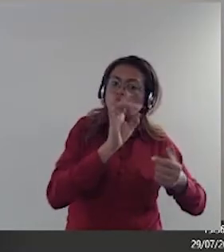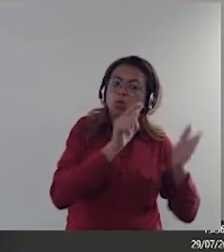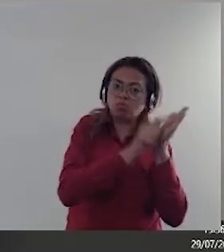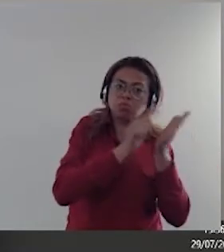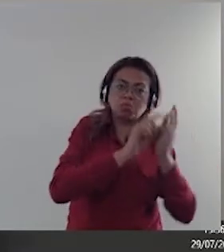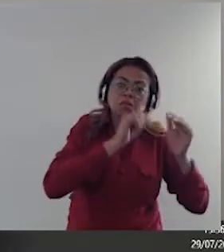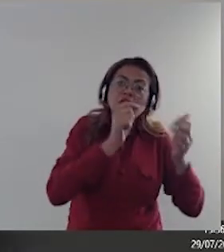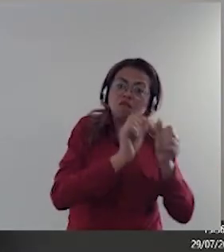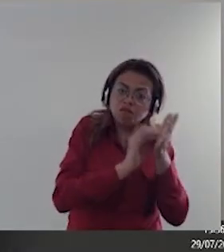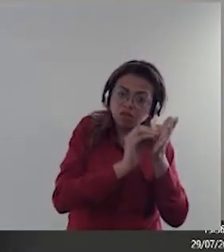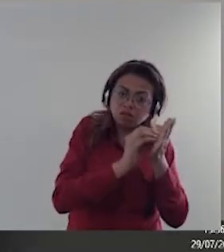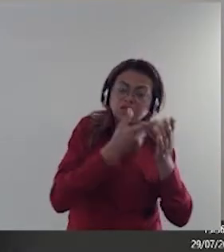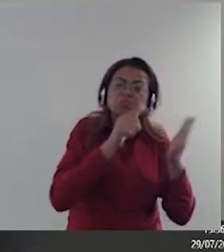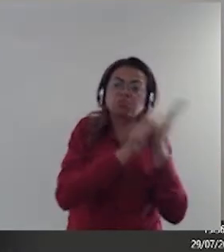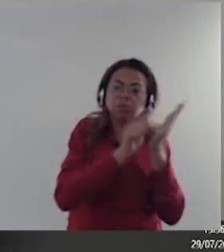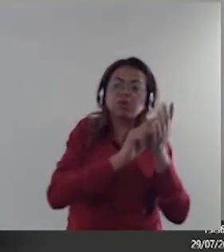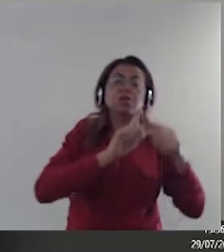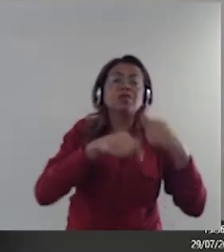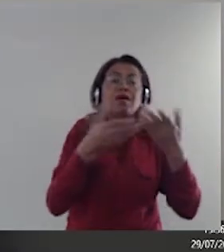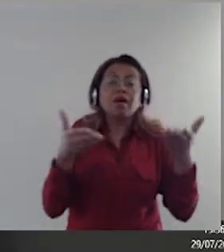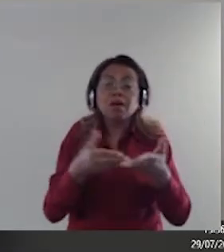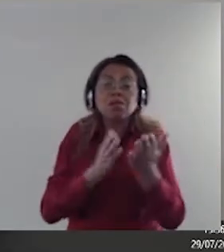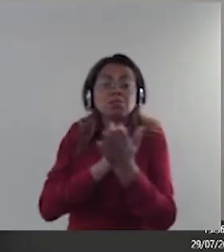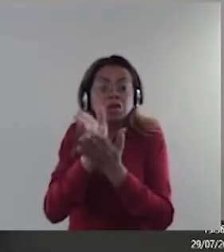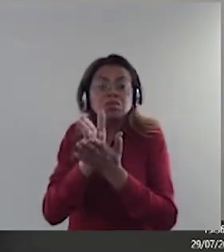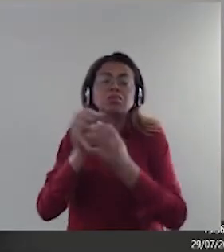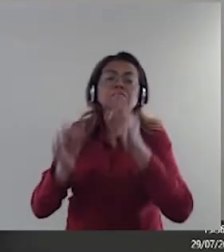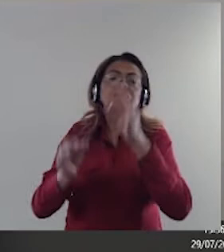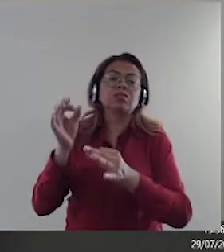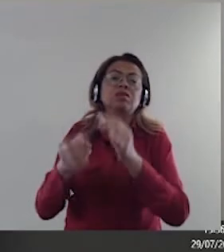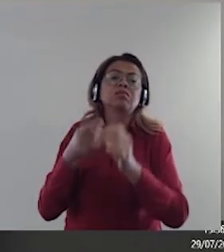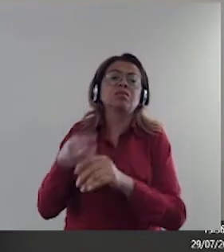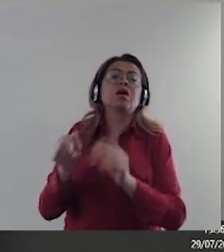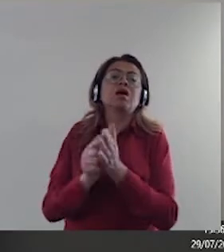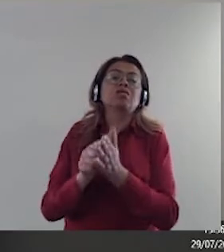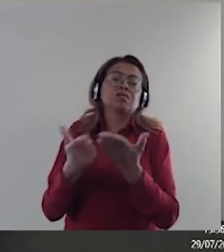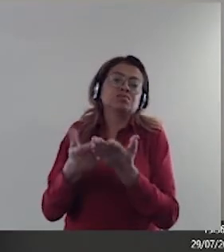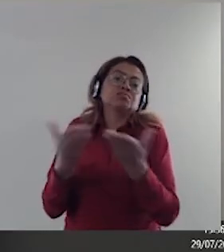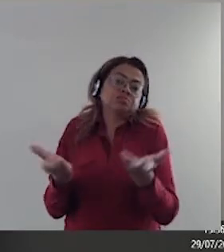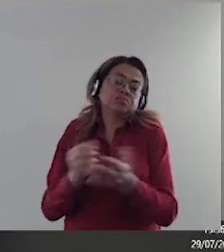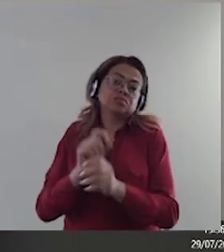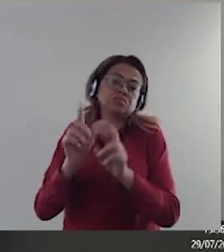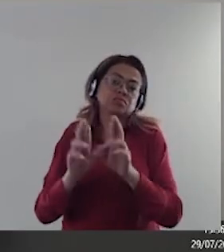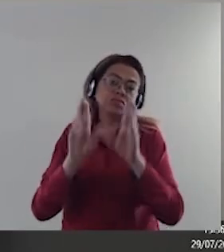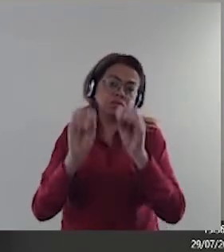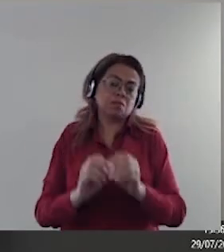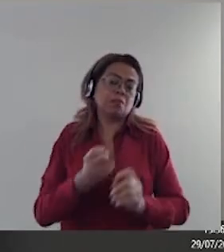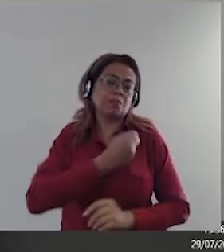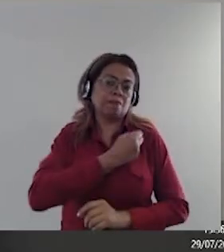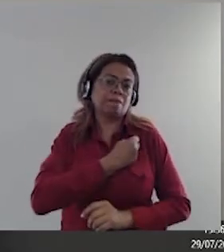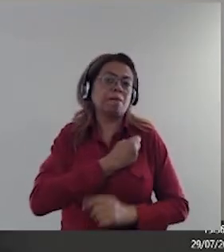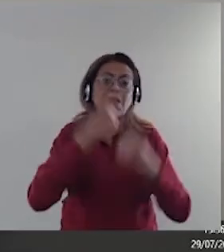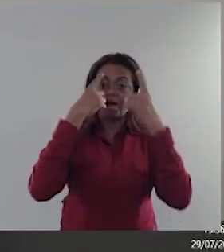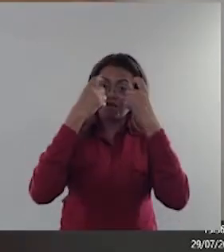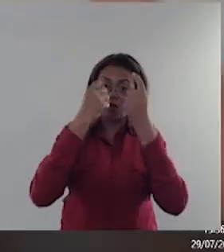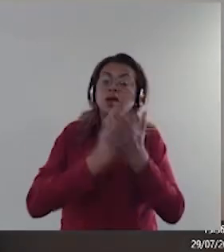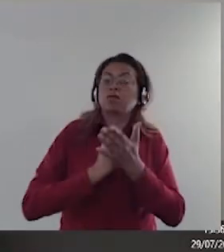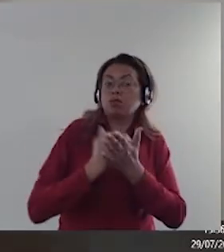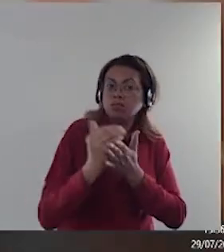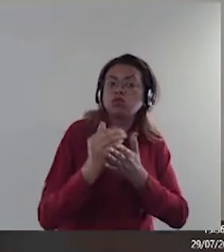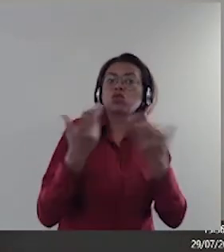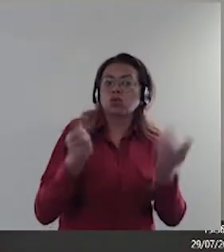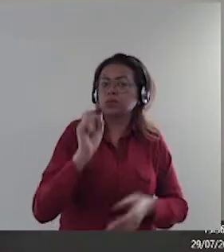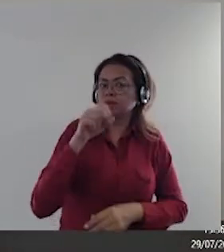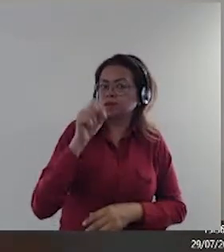determinada quantia de pessoas, uma determinada quantidade de pessoas, houve sim um aumento de violência em casa. A gente sabe que a